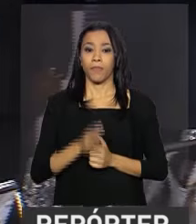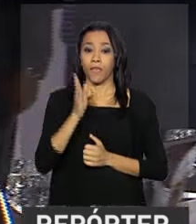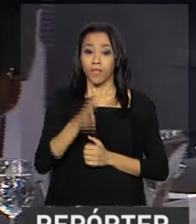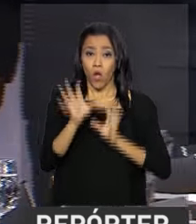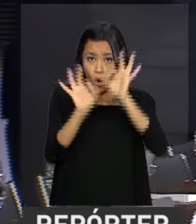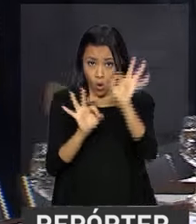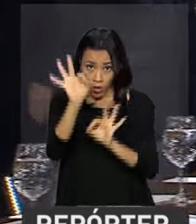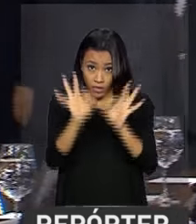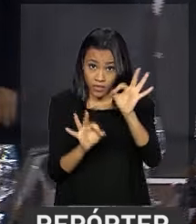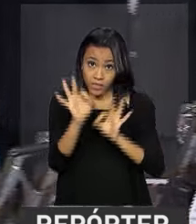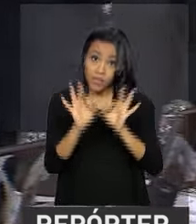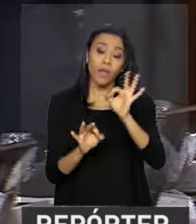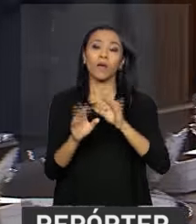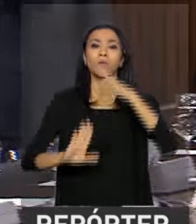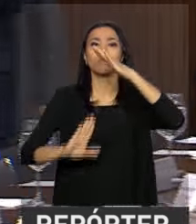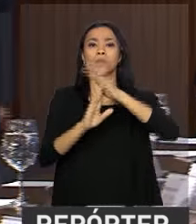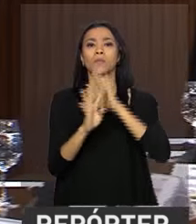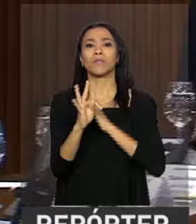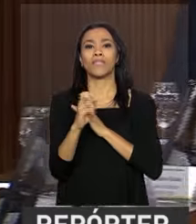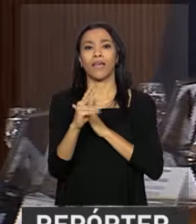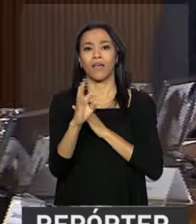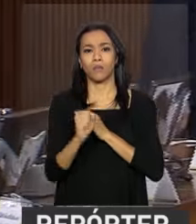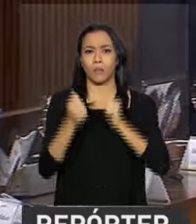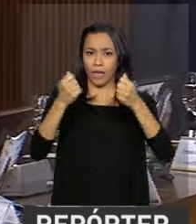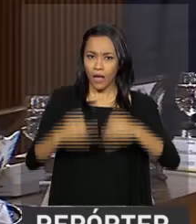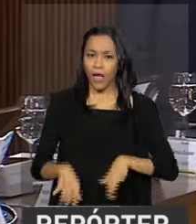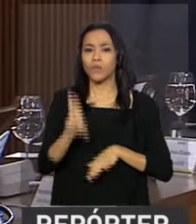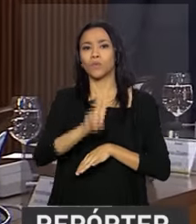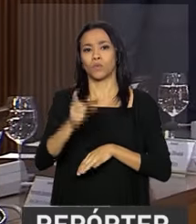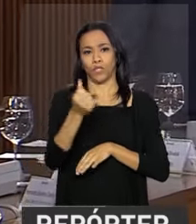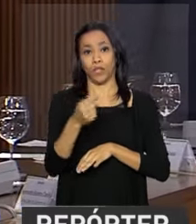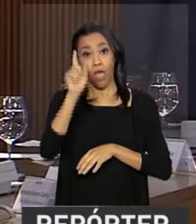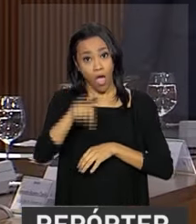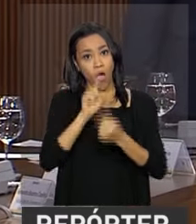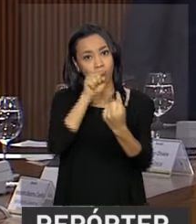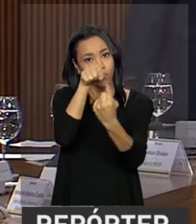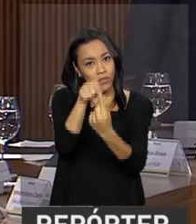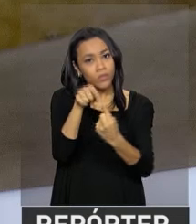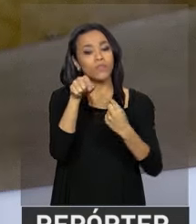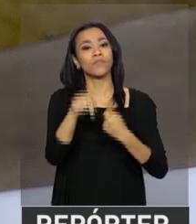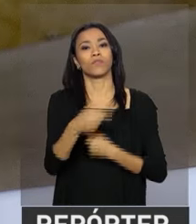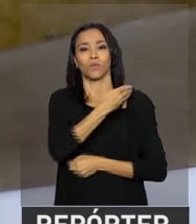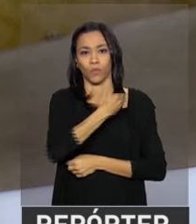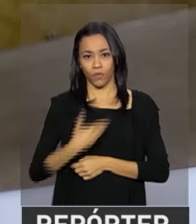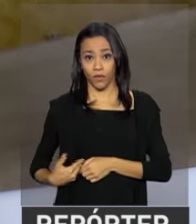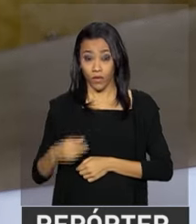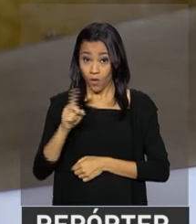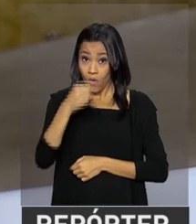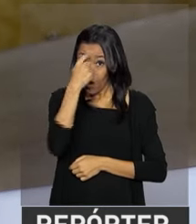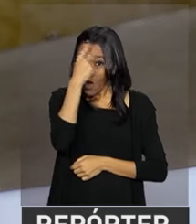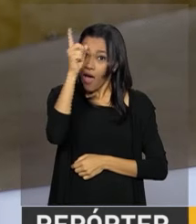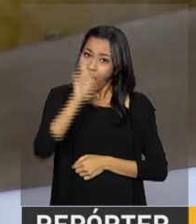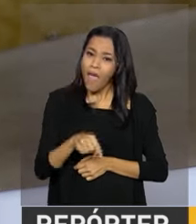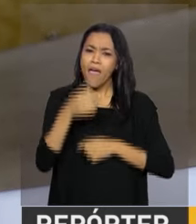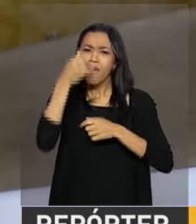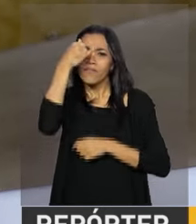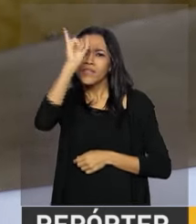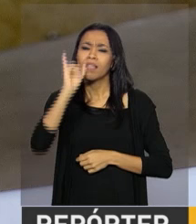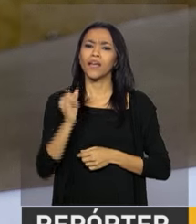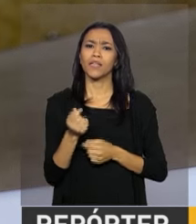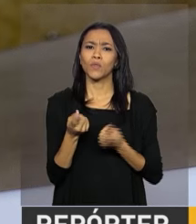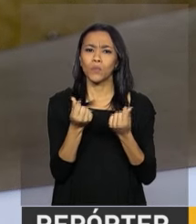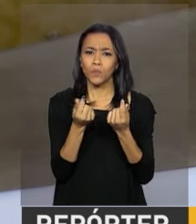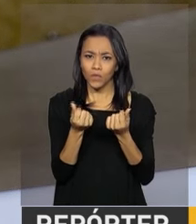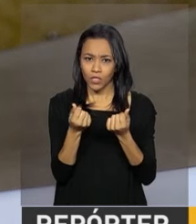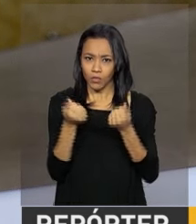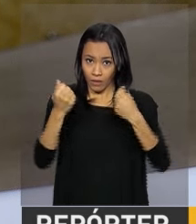Estabelecer um teto para o aumento dos gastos públicos. Essa é a intenção do governo. A ideia é evitar que as despesas